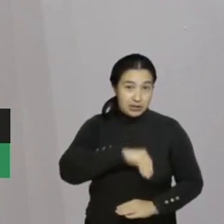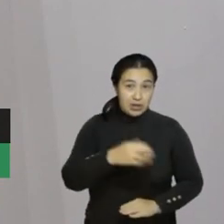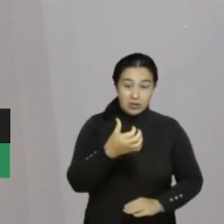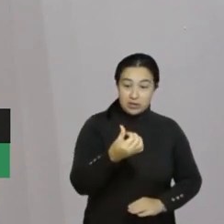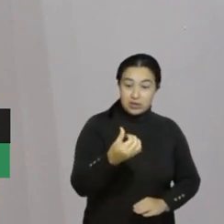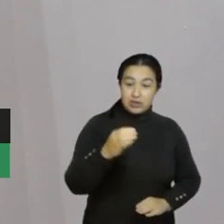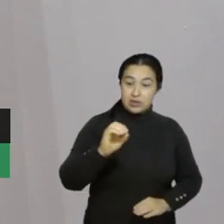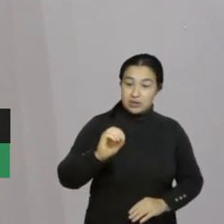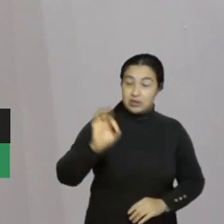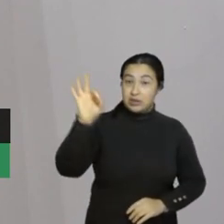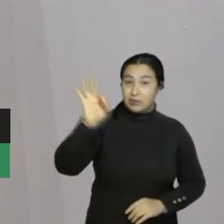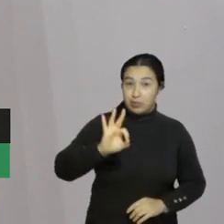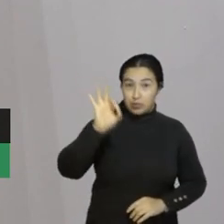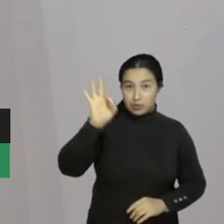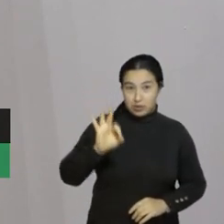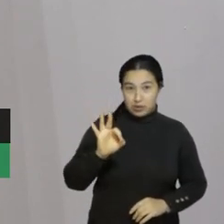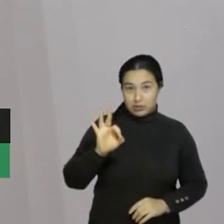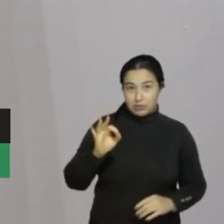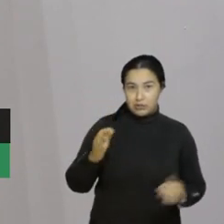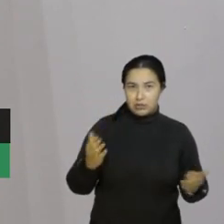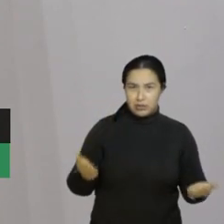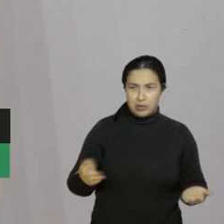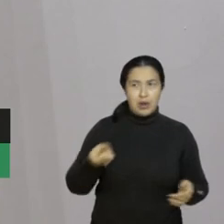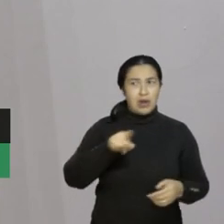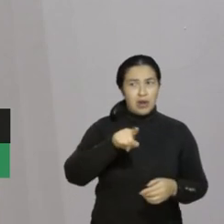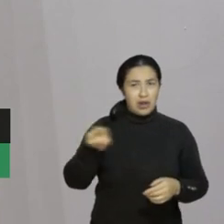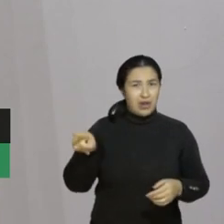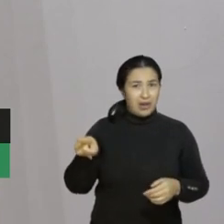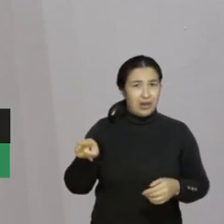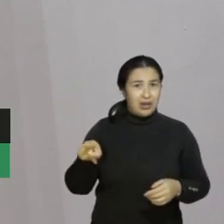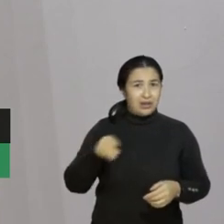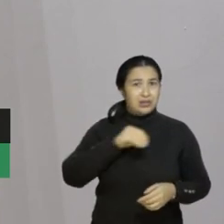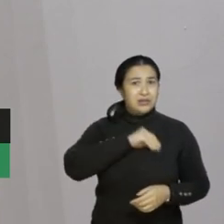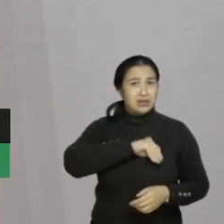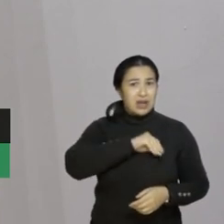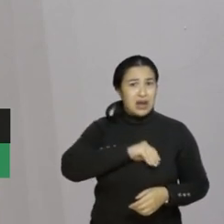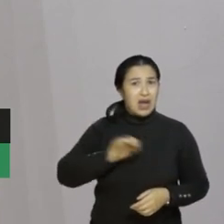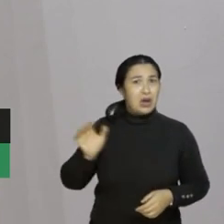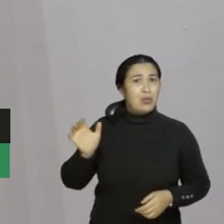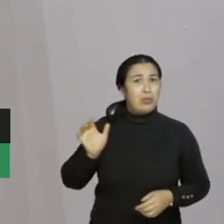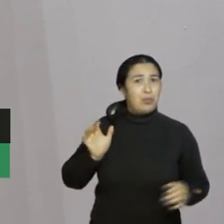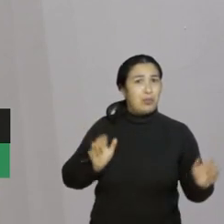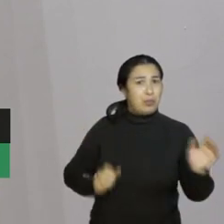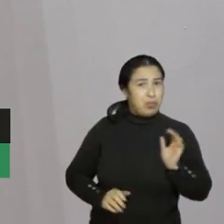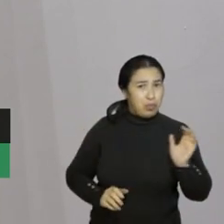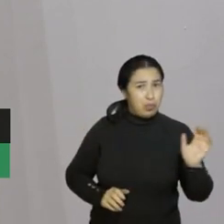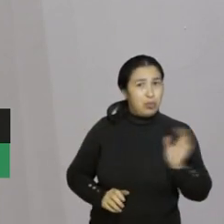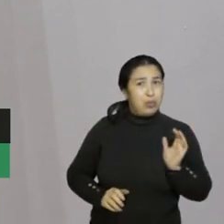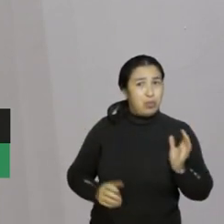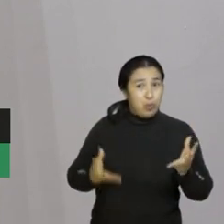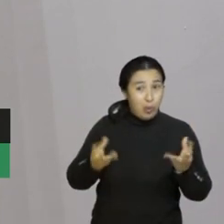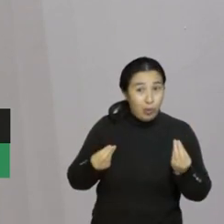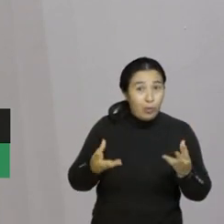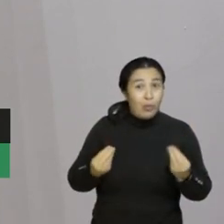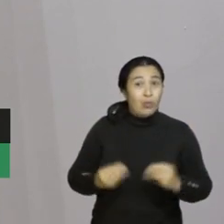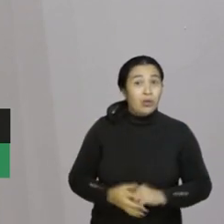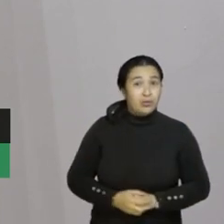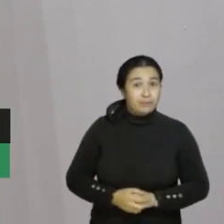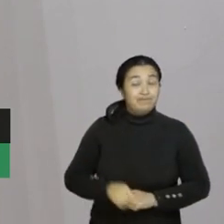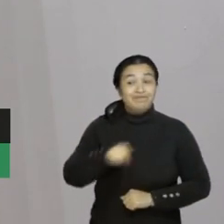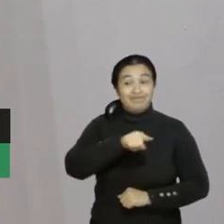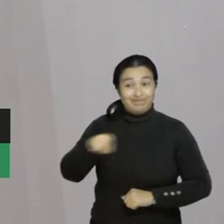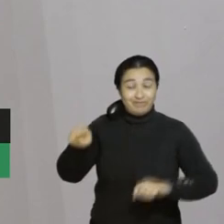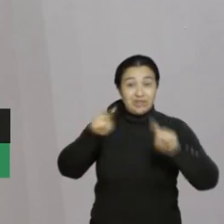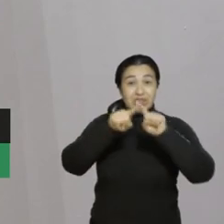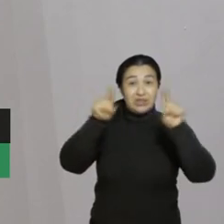60% de um salário que já não é baixo. E para os servidores,